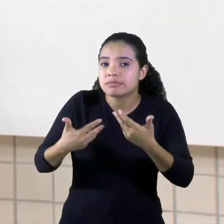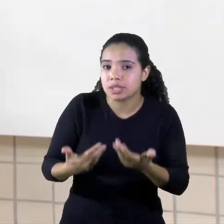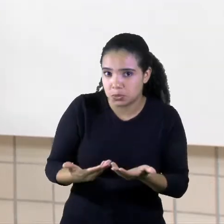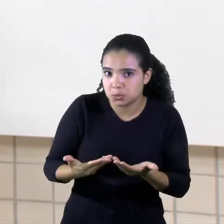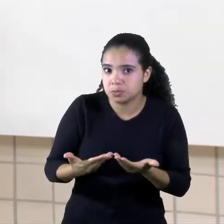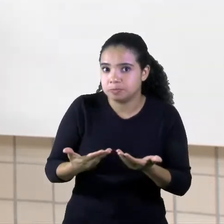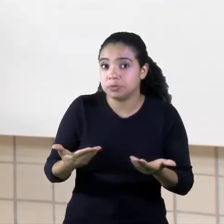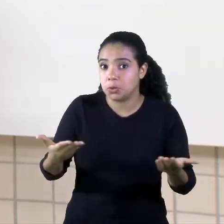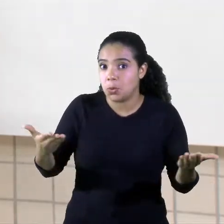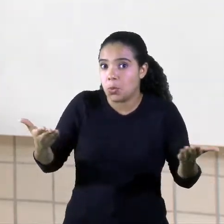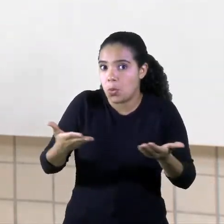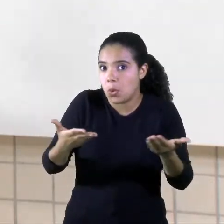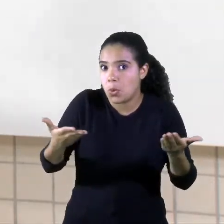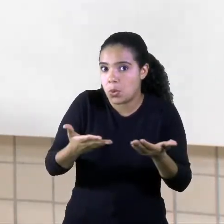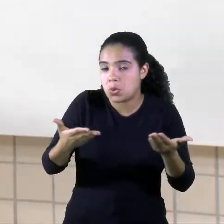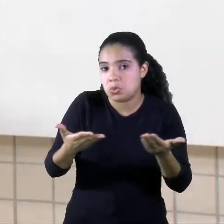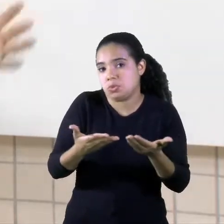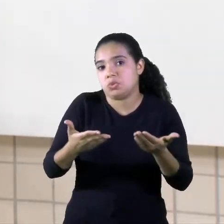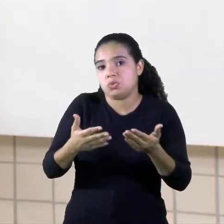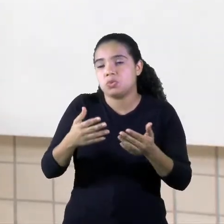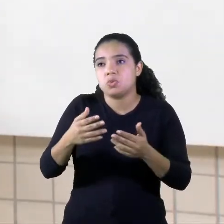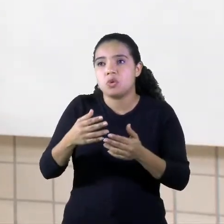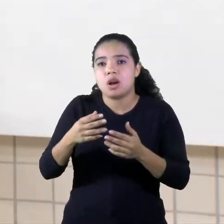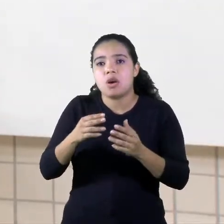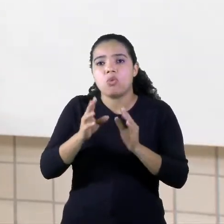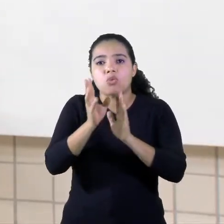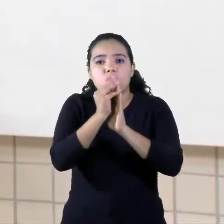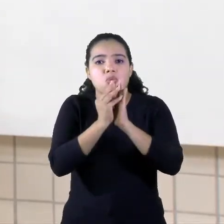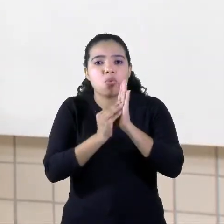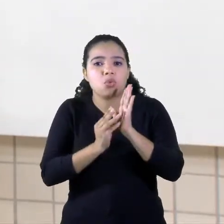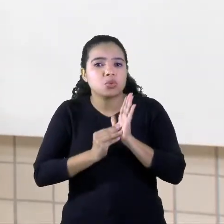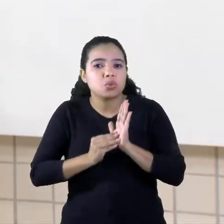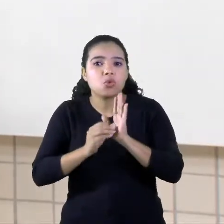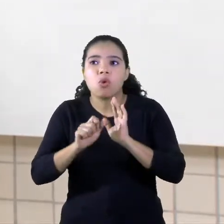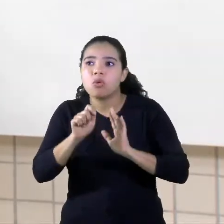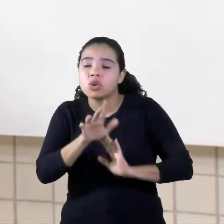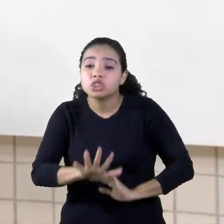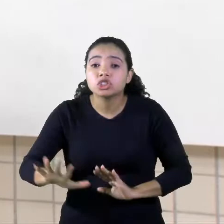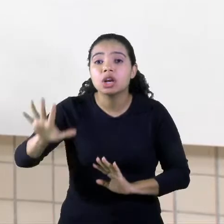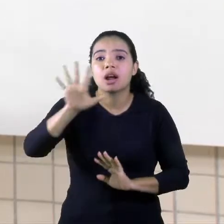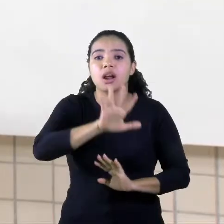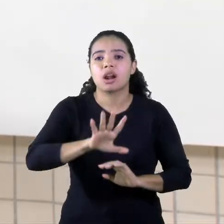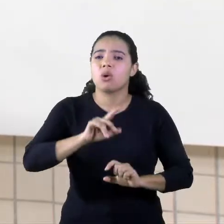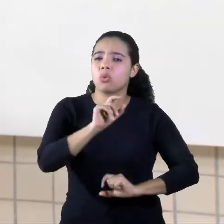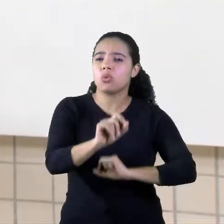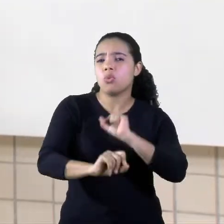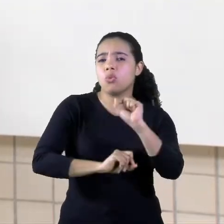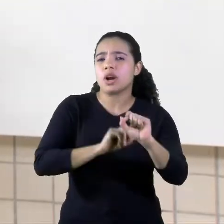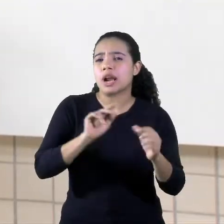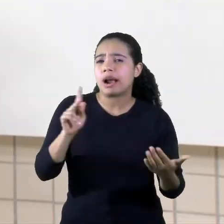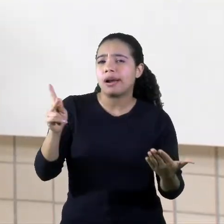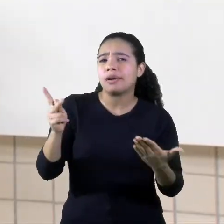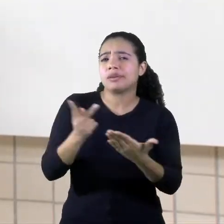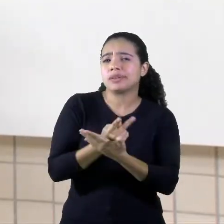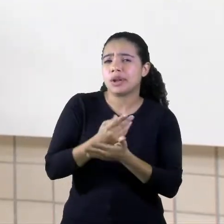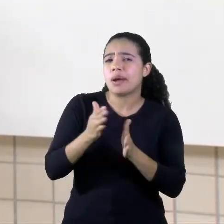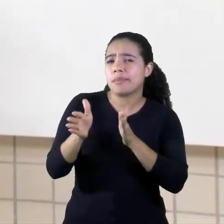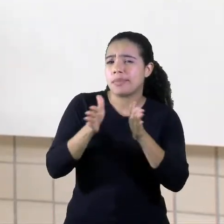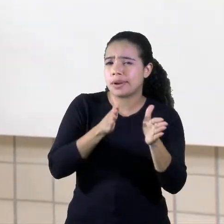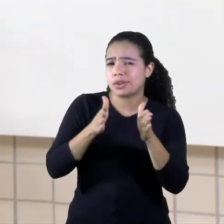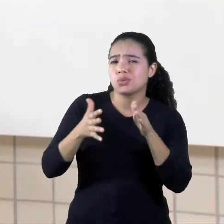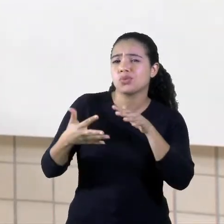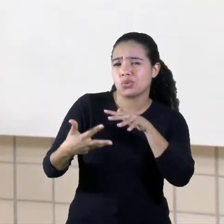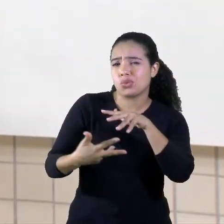pegar hoje em um panorama geral o que foi essa situação maluca que aconteceu no